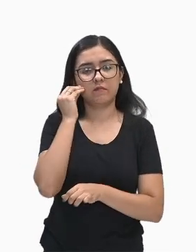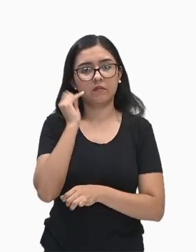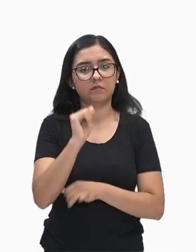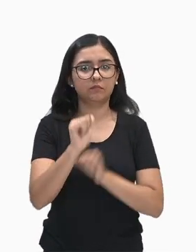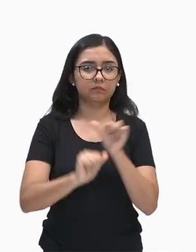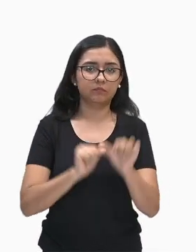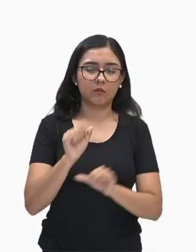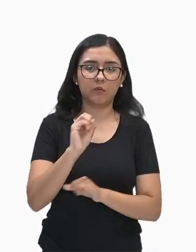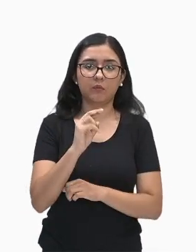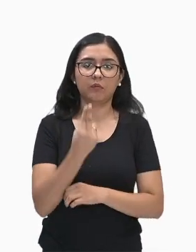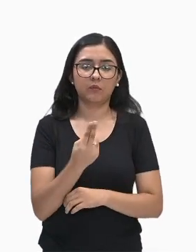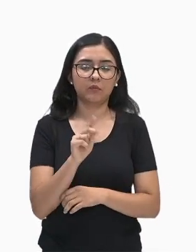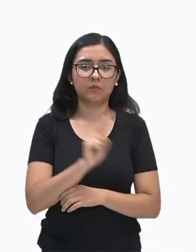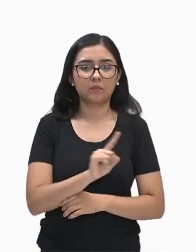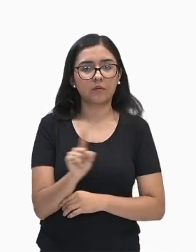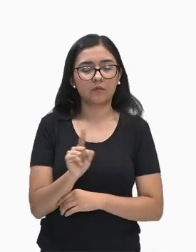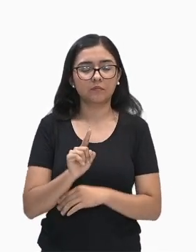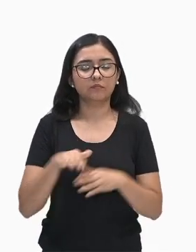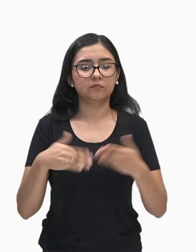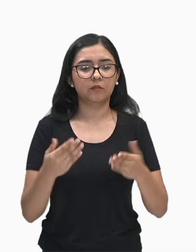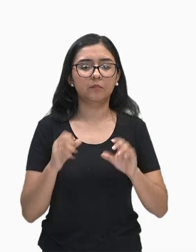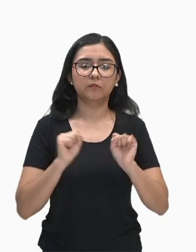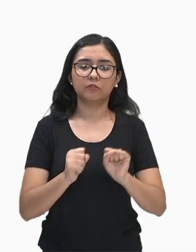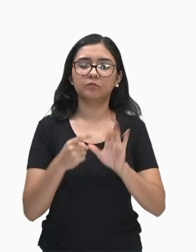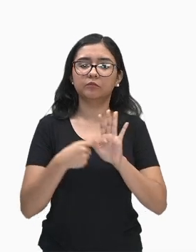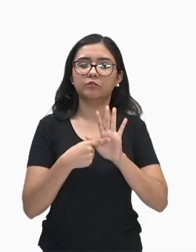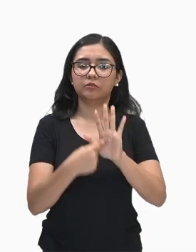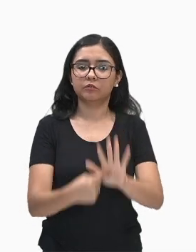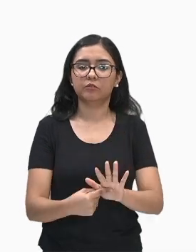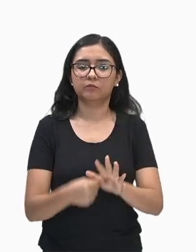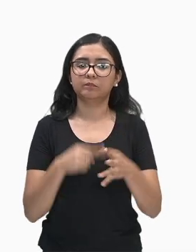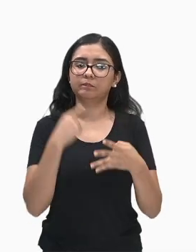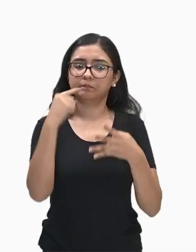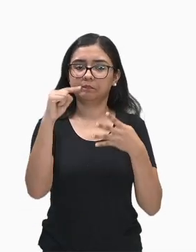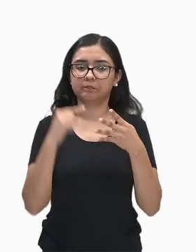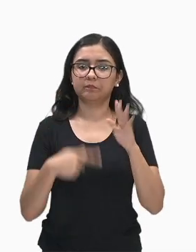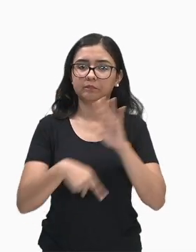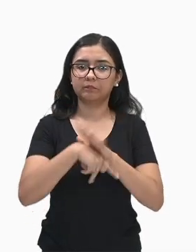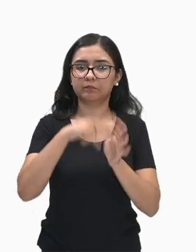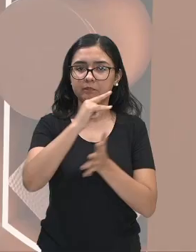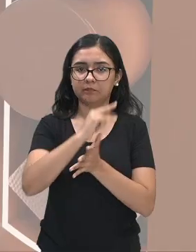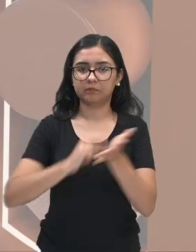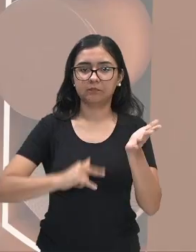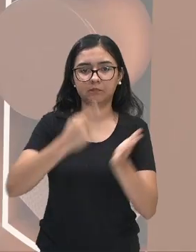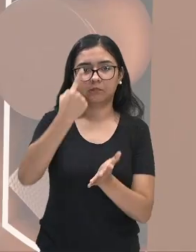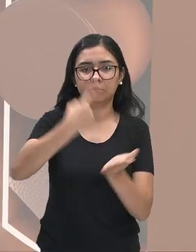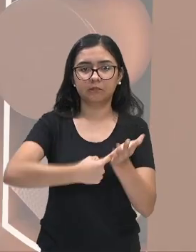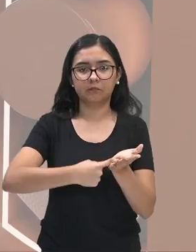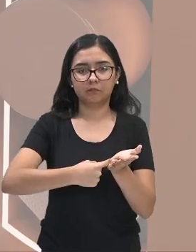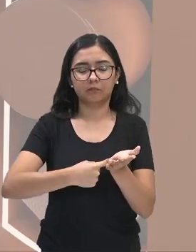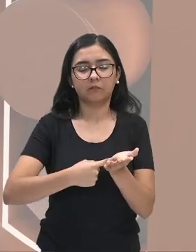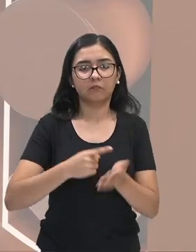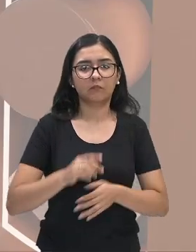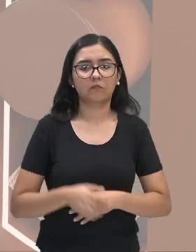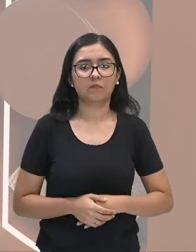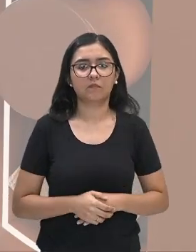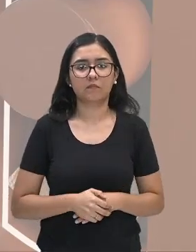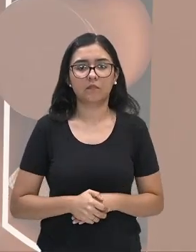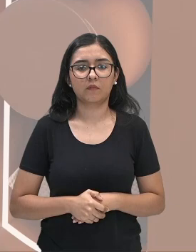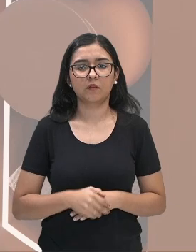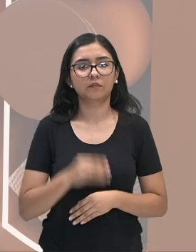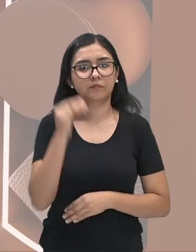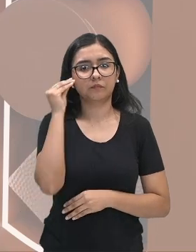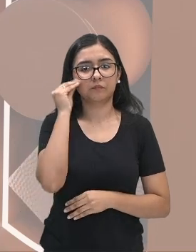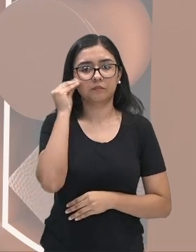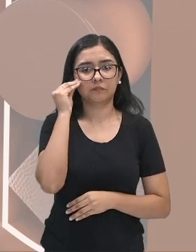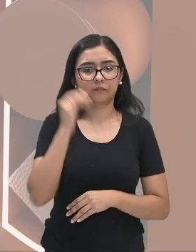ver, podemos destacar os seguintes artigos desse tratado. Vamos lá? Muito bem, então vamos ver o que dizia o